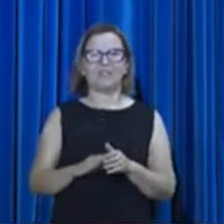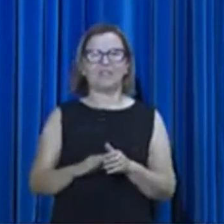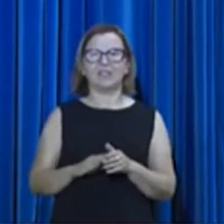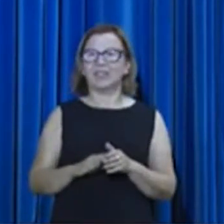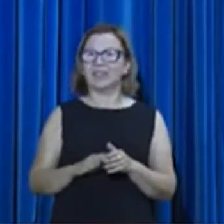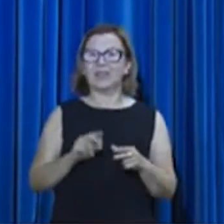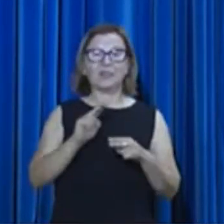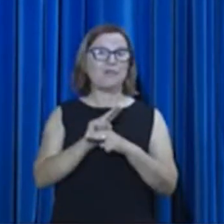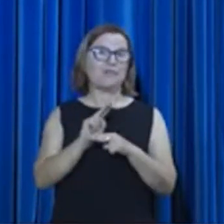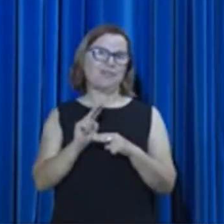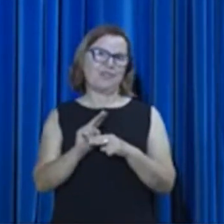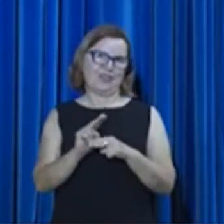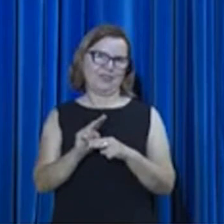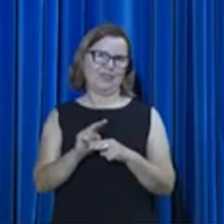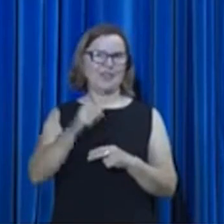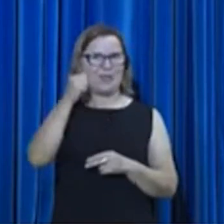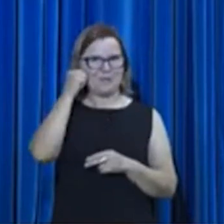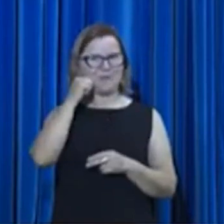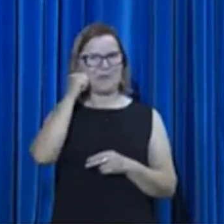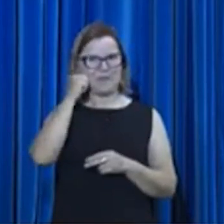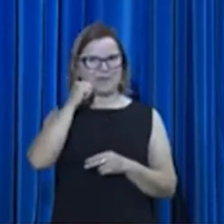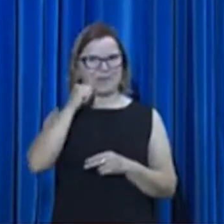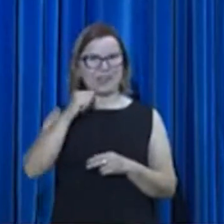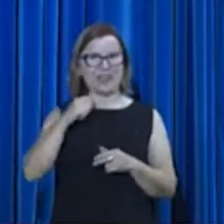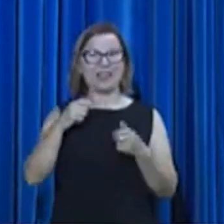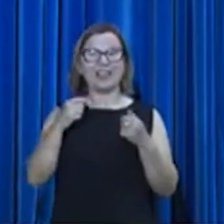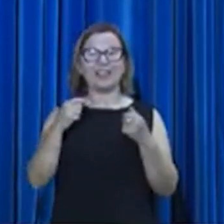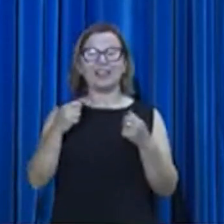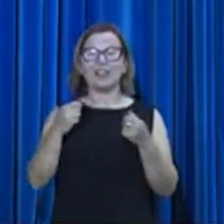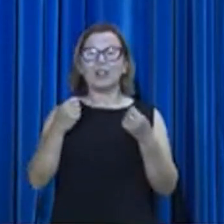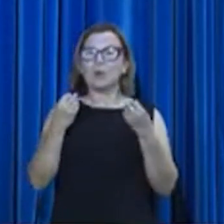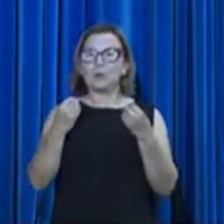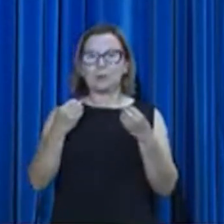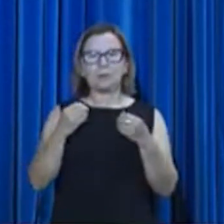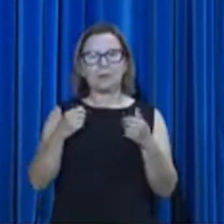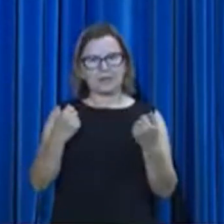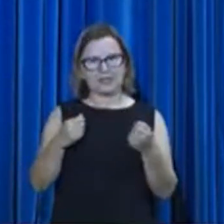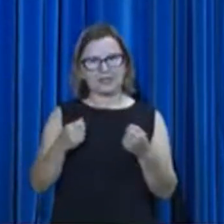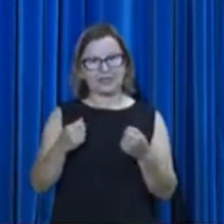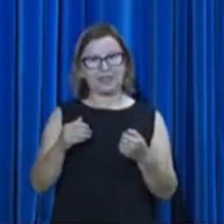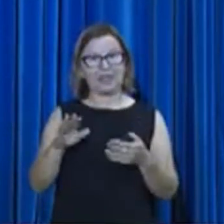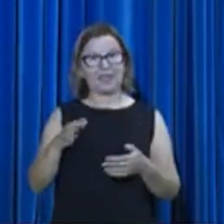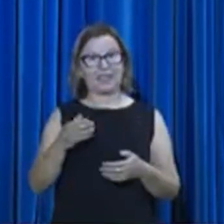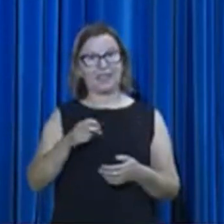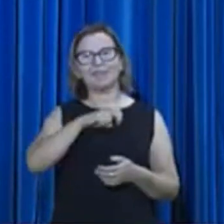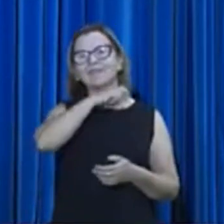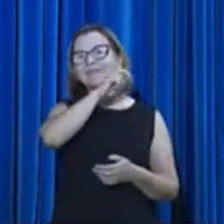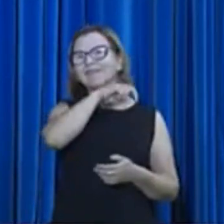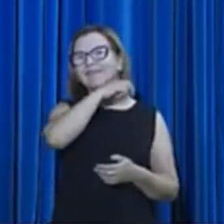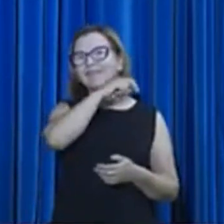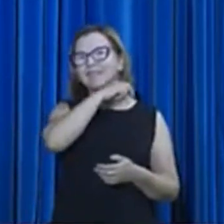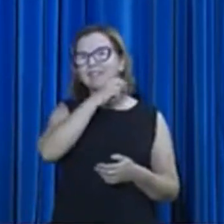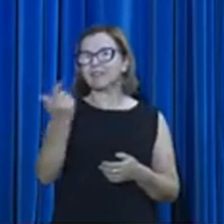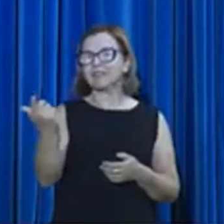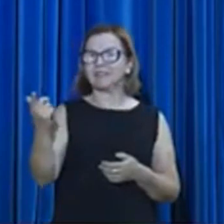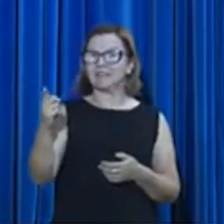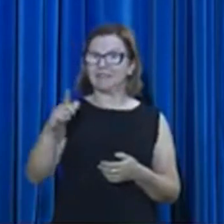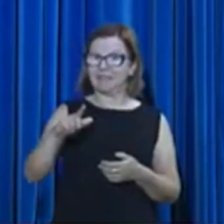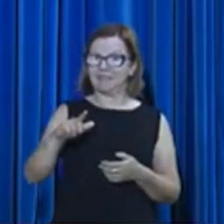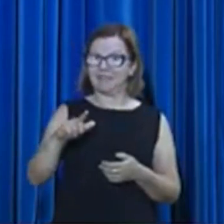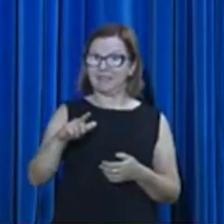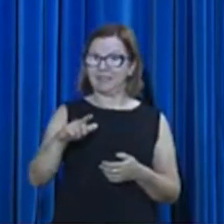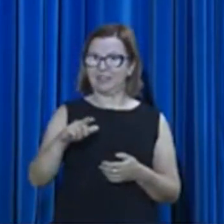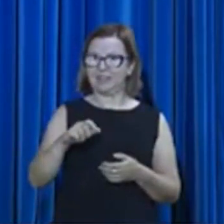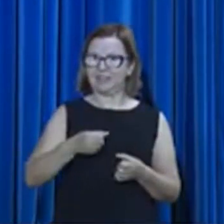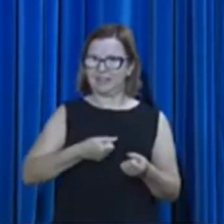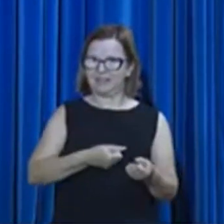não vigiou como ele deveria ter vigiado. E foi aí que a serpente aproveitou a oportunidade. E aqui fica